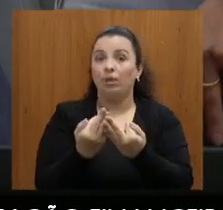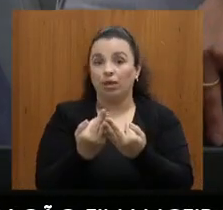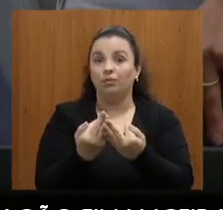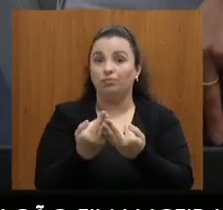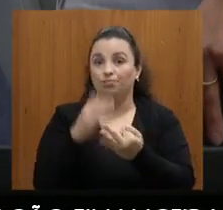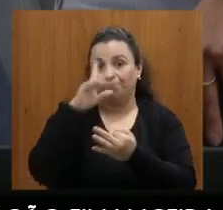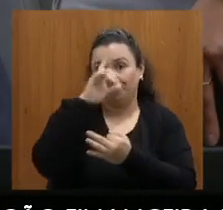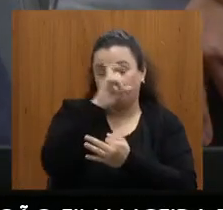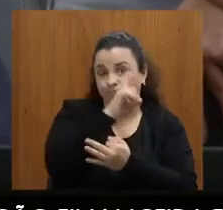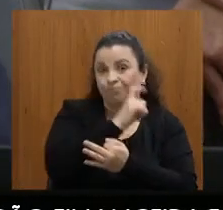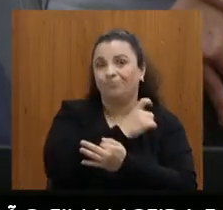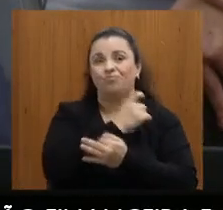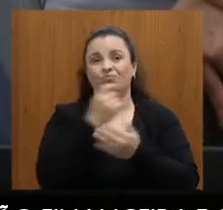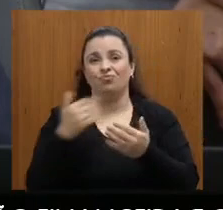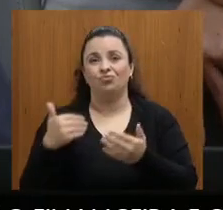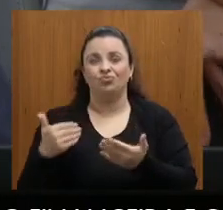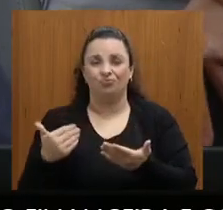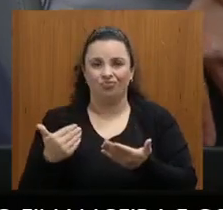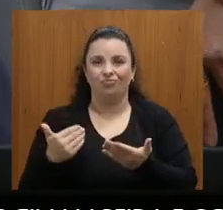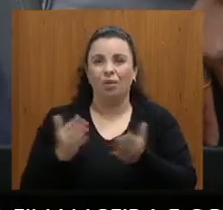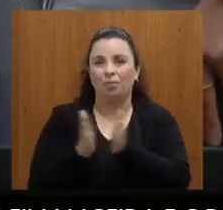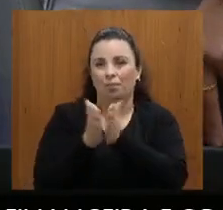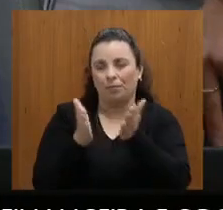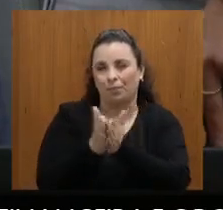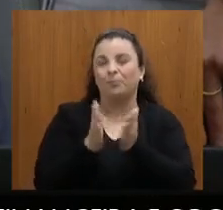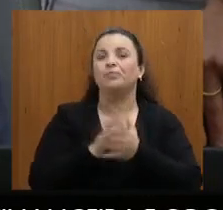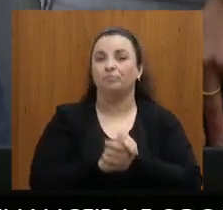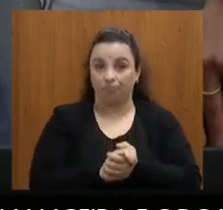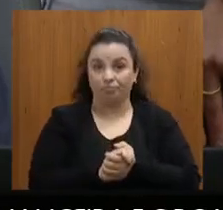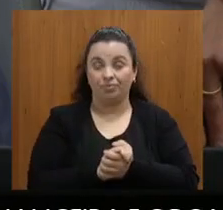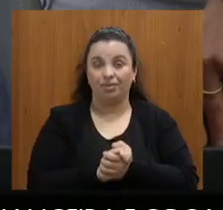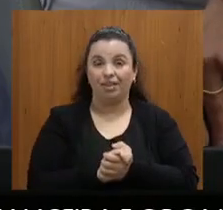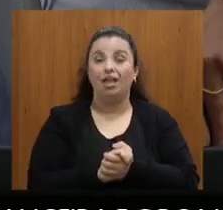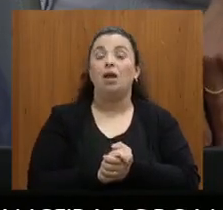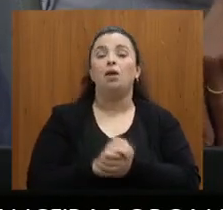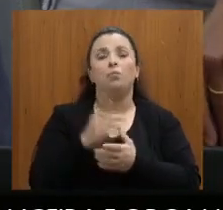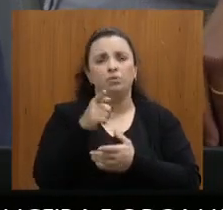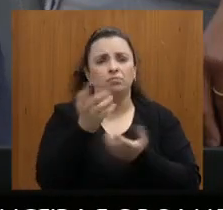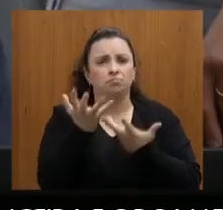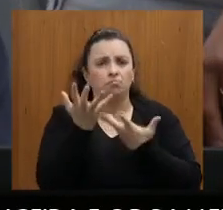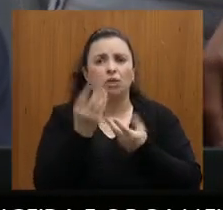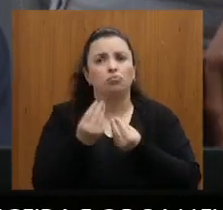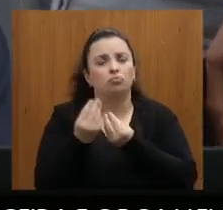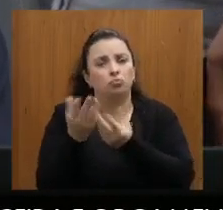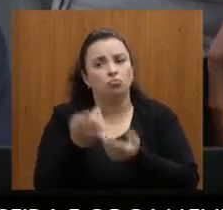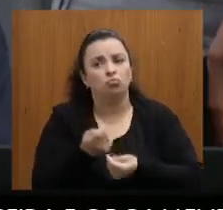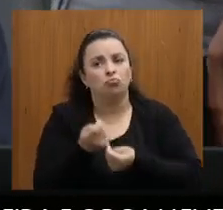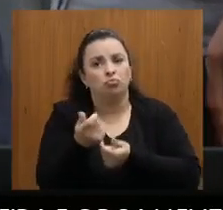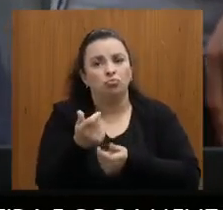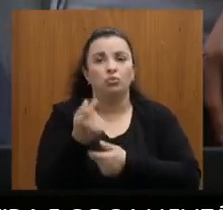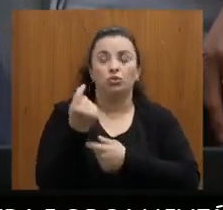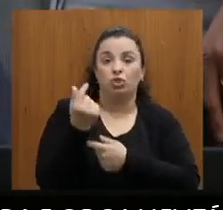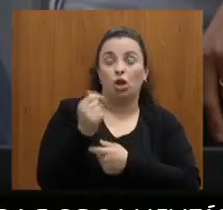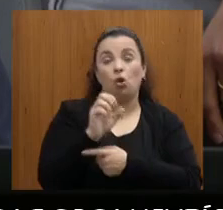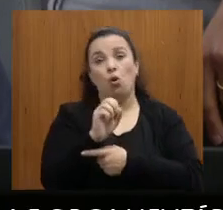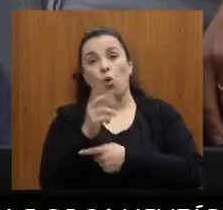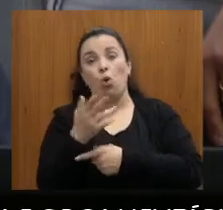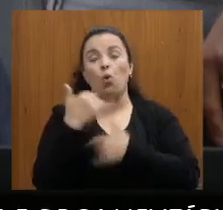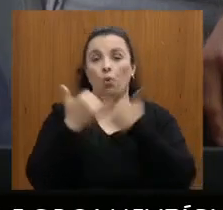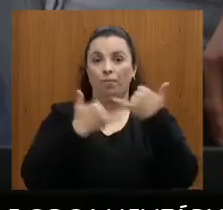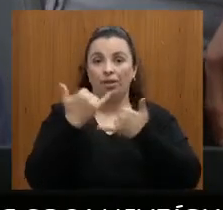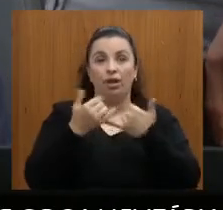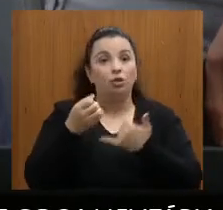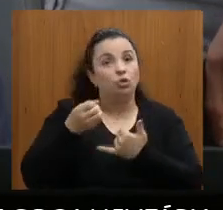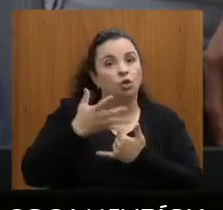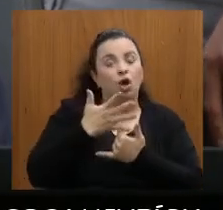alimentar neste fim de ano. Para doar qualquer valor ou brinquedos novos,